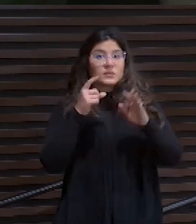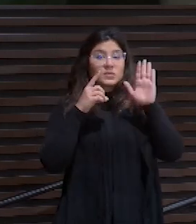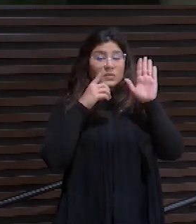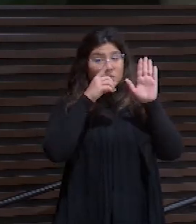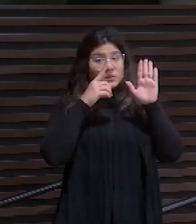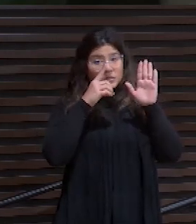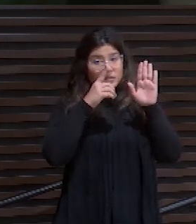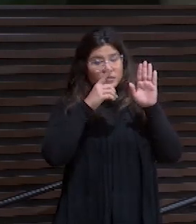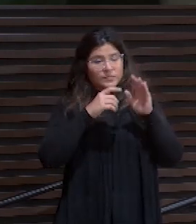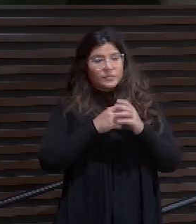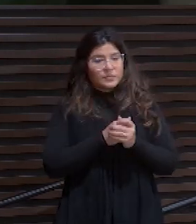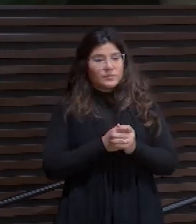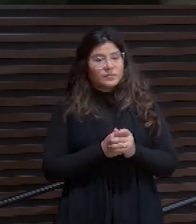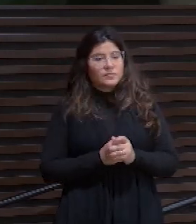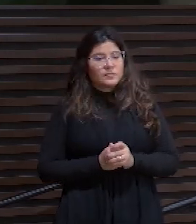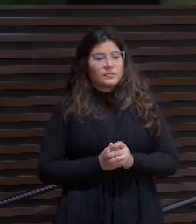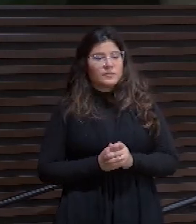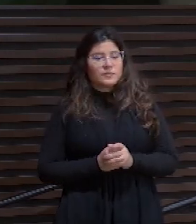isso que